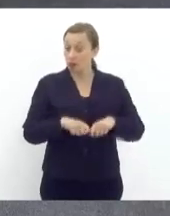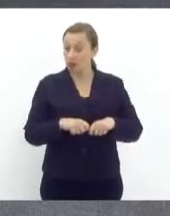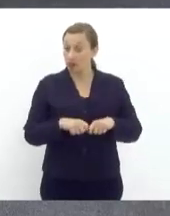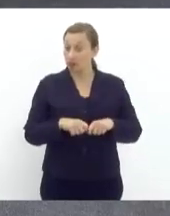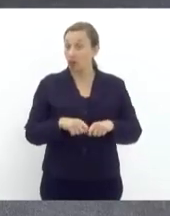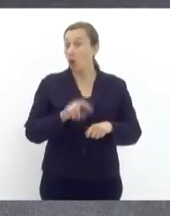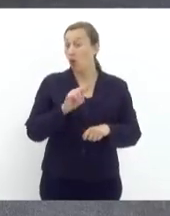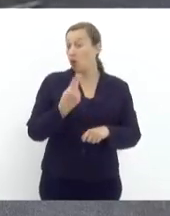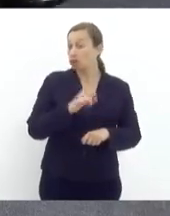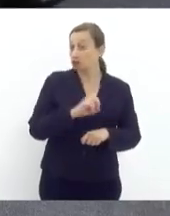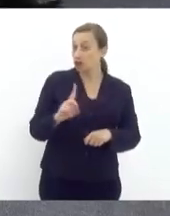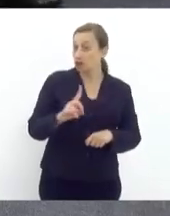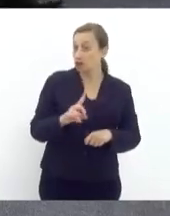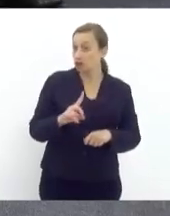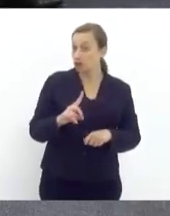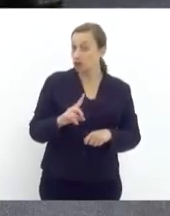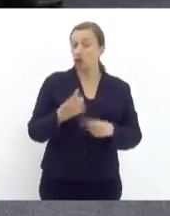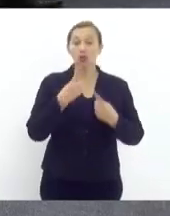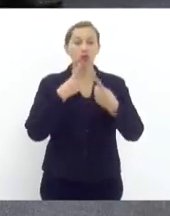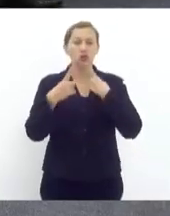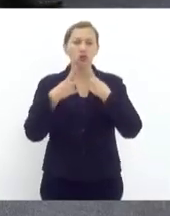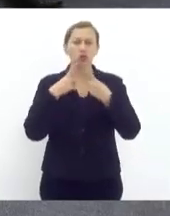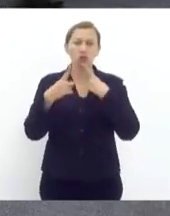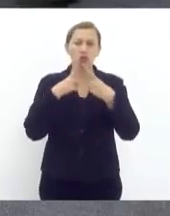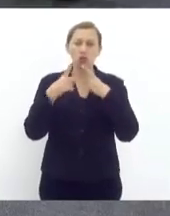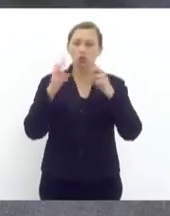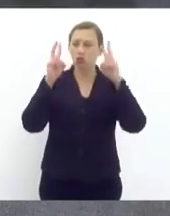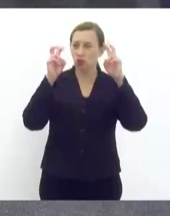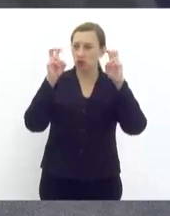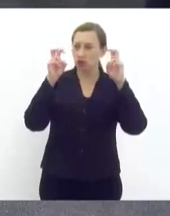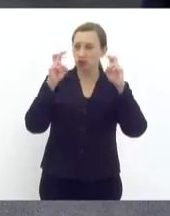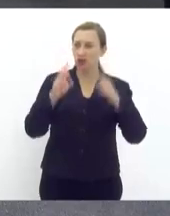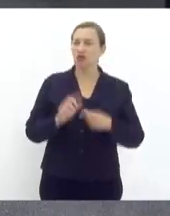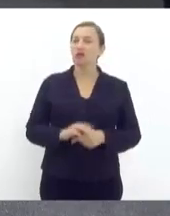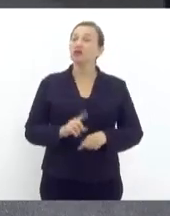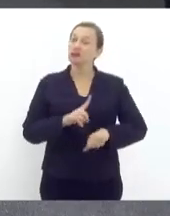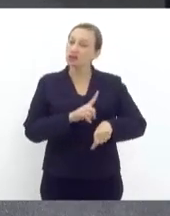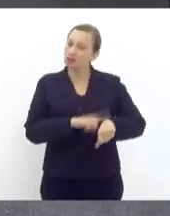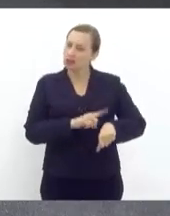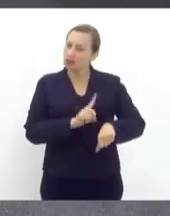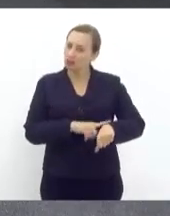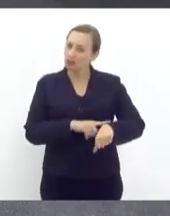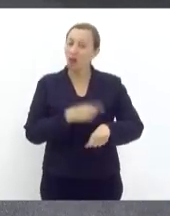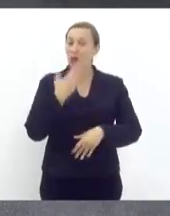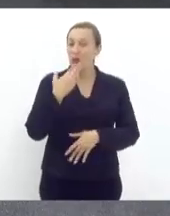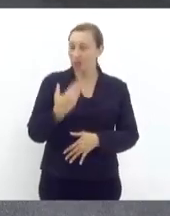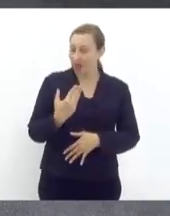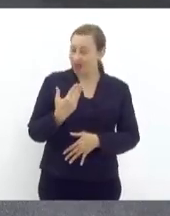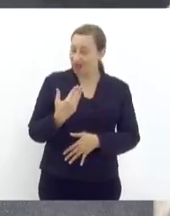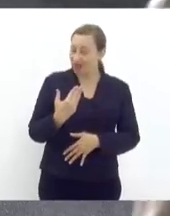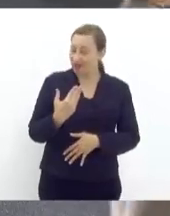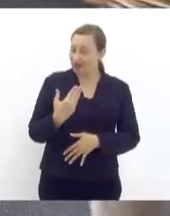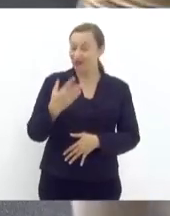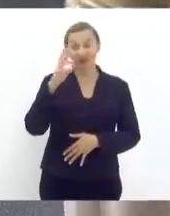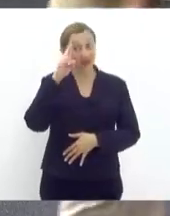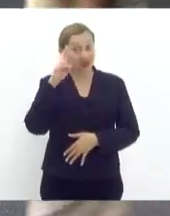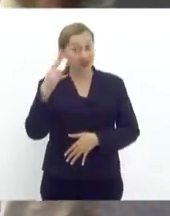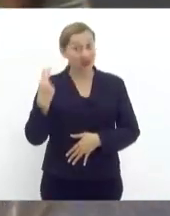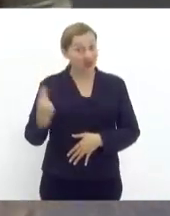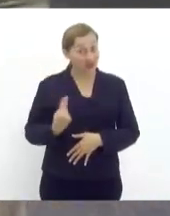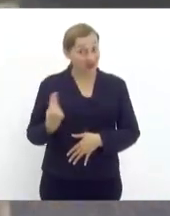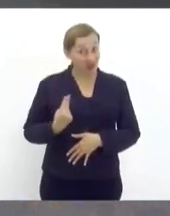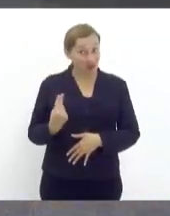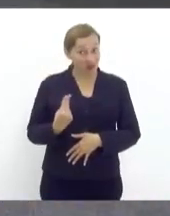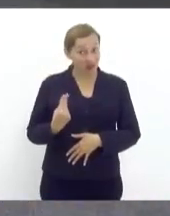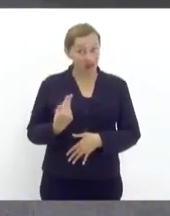ou não de discutir esse tema e nesse momento peço a vossa excelência também a